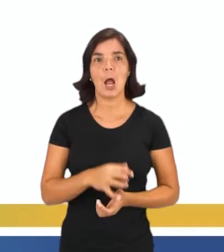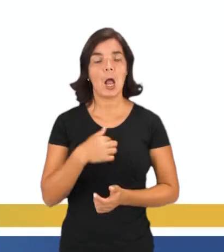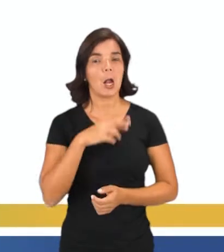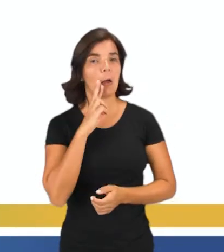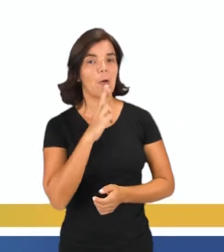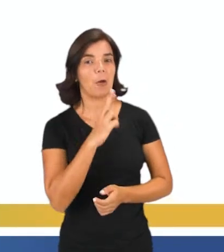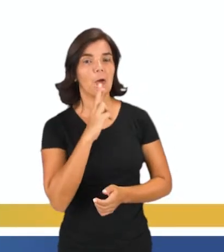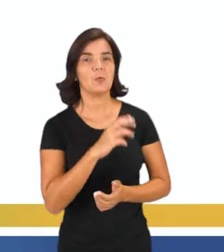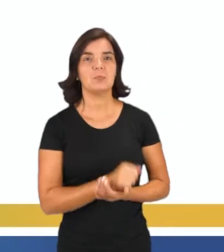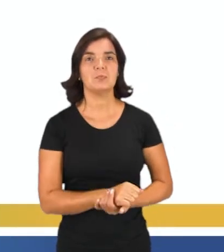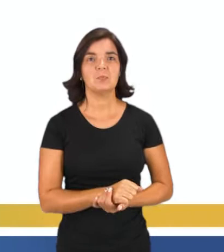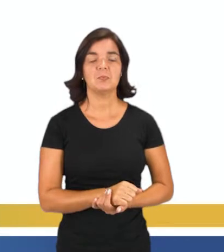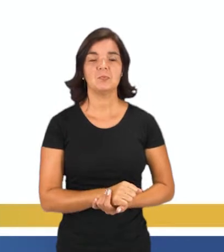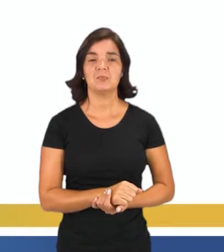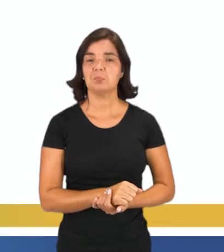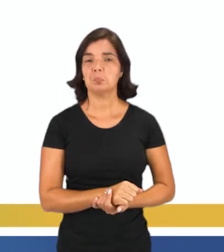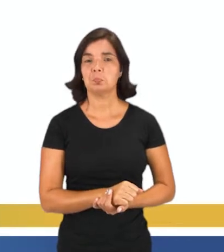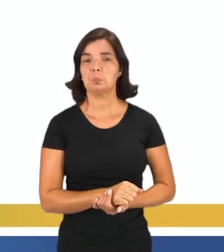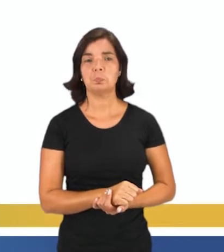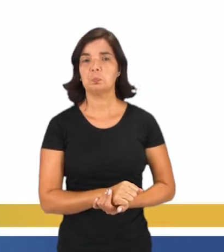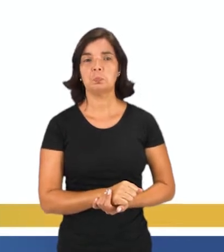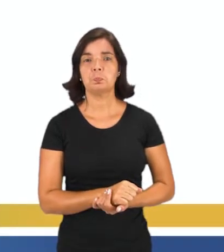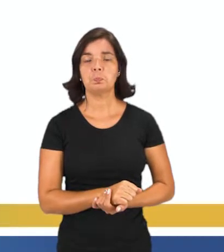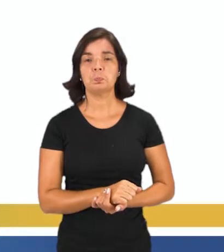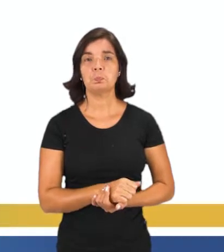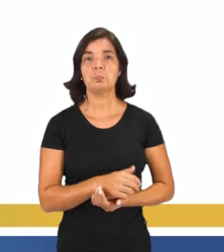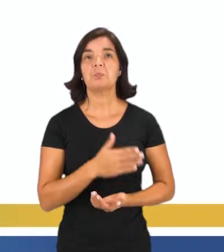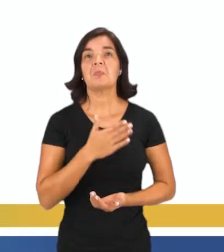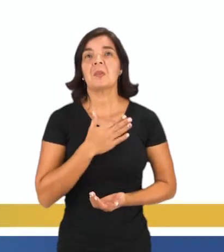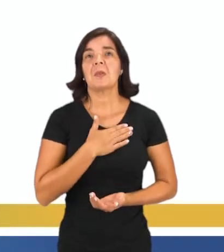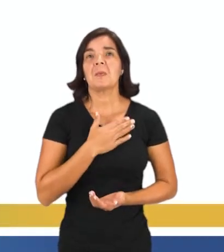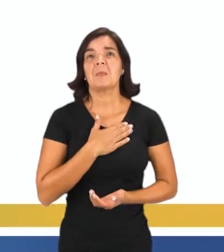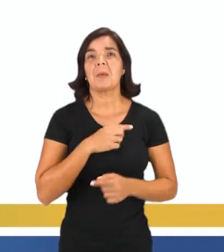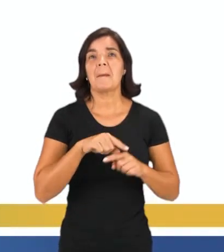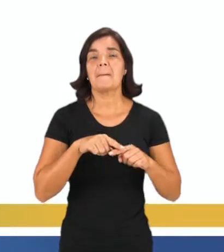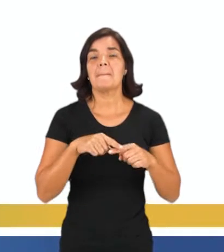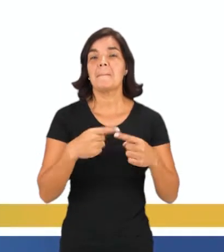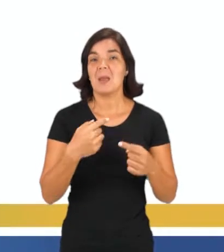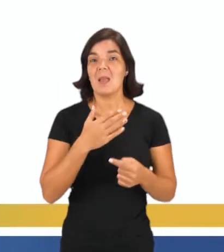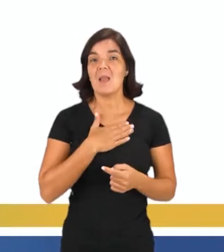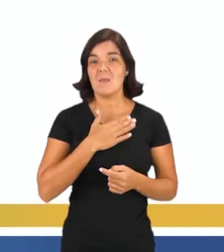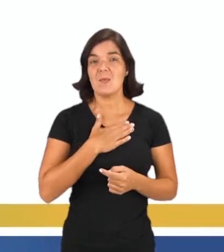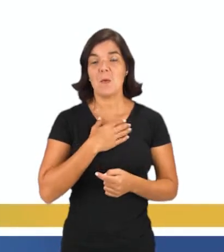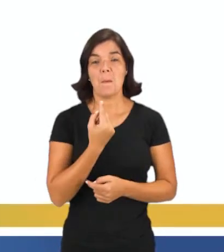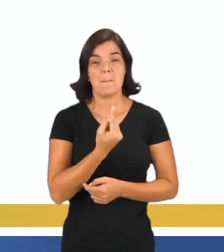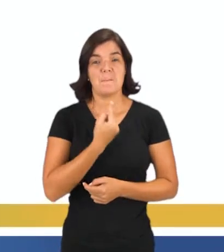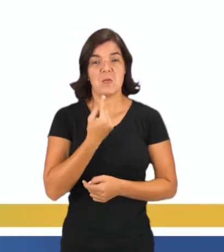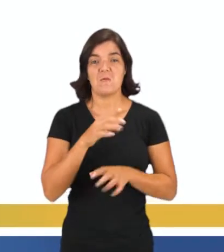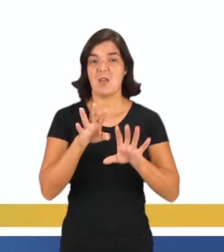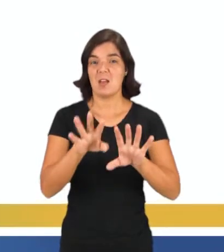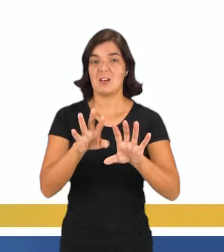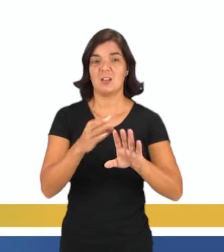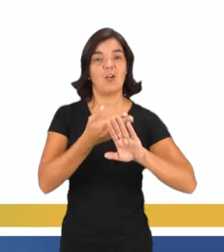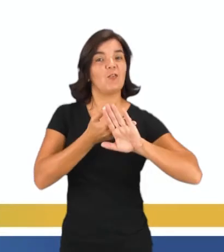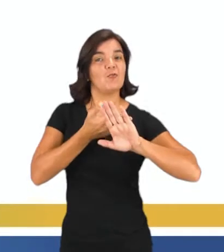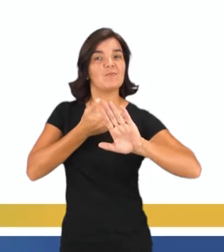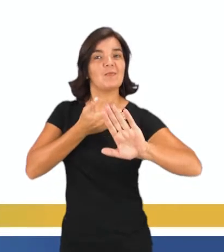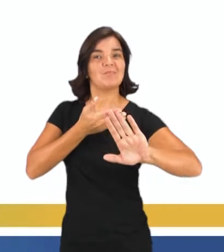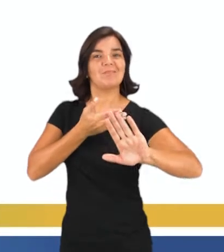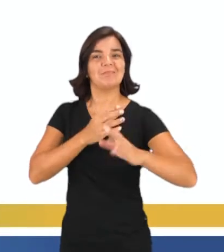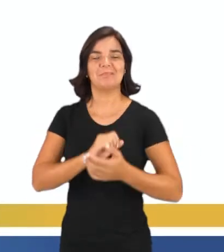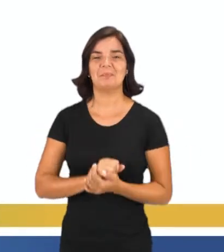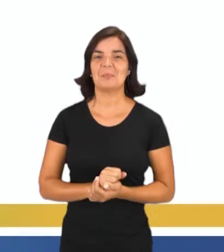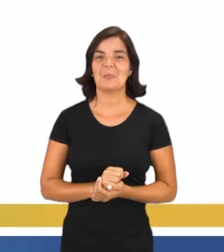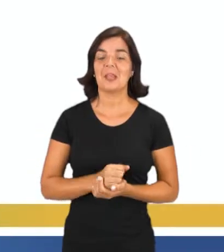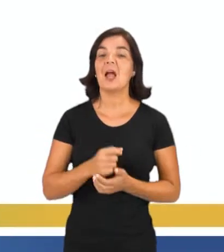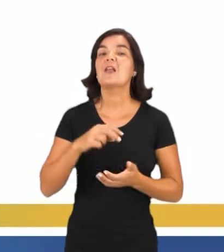ela diz: no, a mim me gusta mais assim. Ou seja, eu prefiro assim, separadinho. E aí a